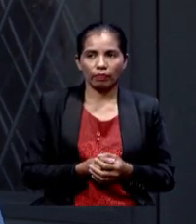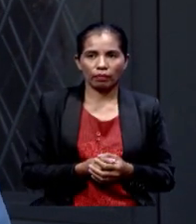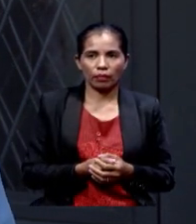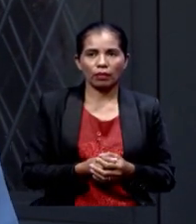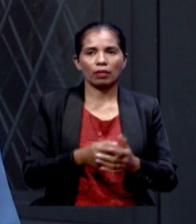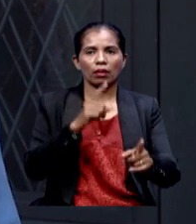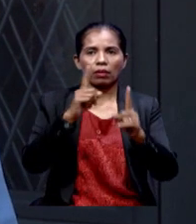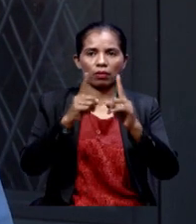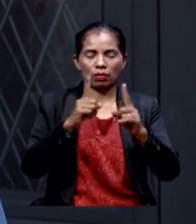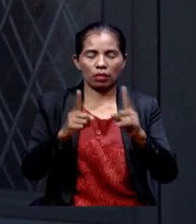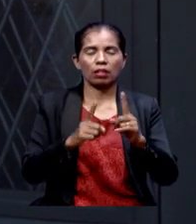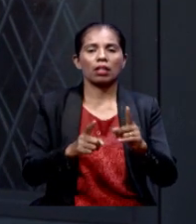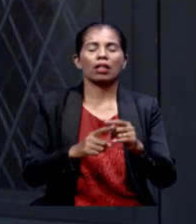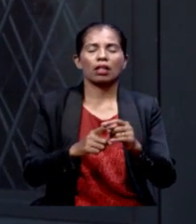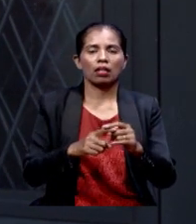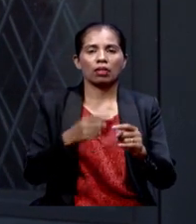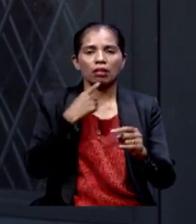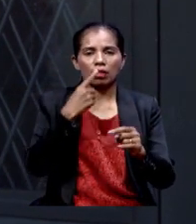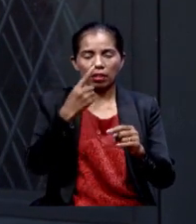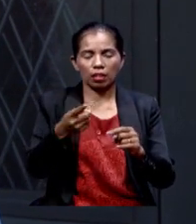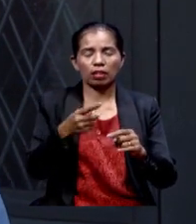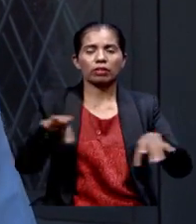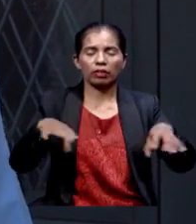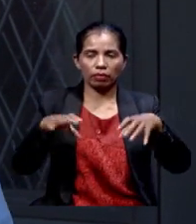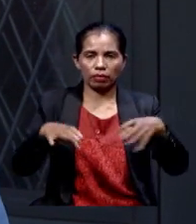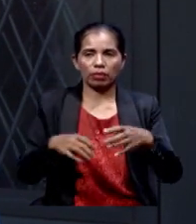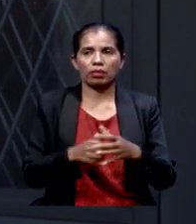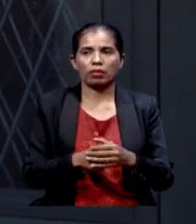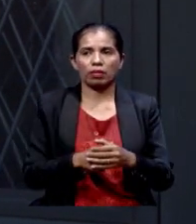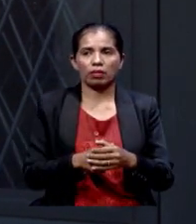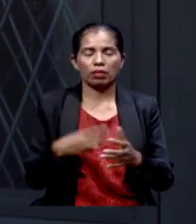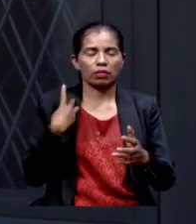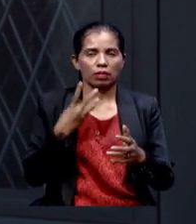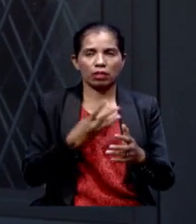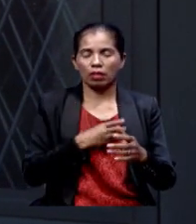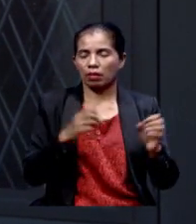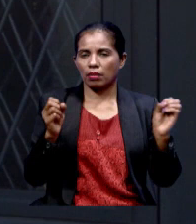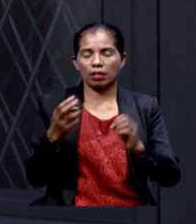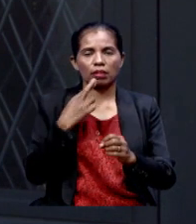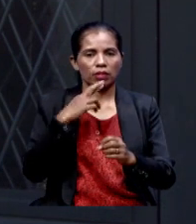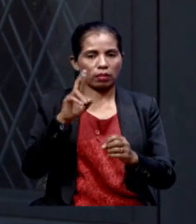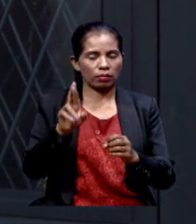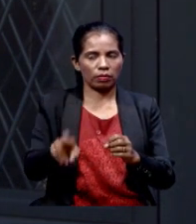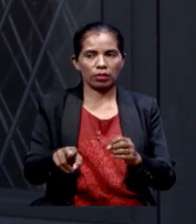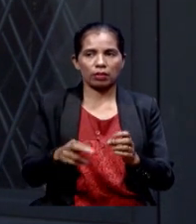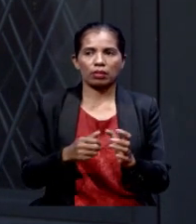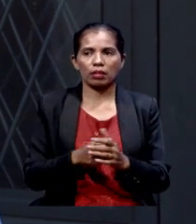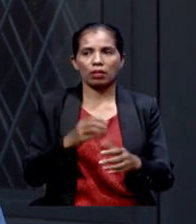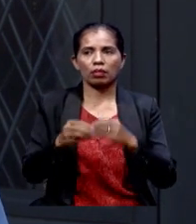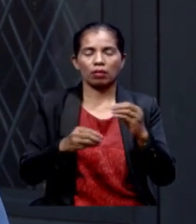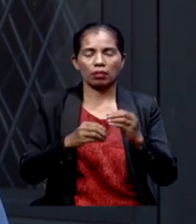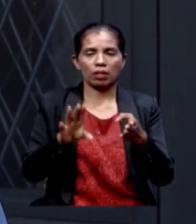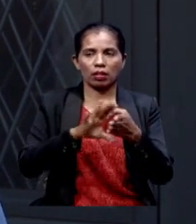explica serviço idane mas bem no de facto ami la ia respostas a melhor resposta com a